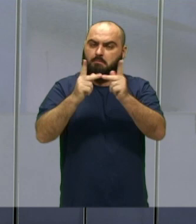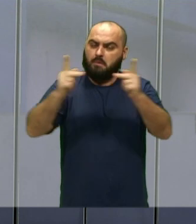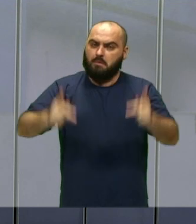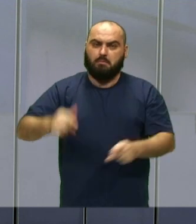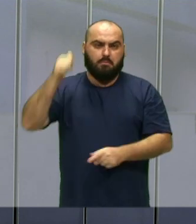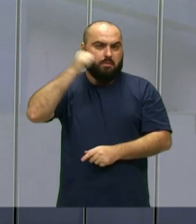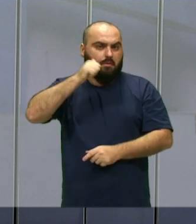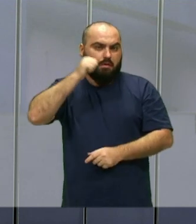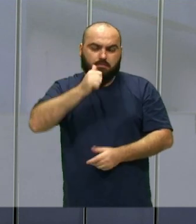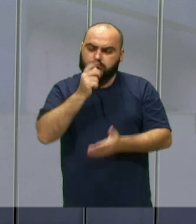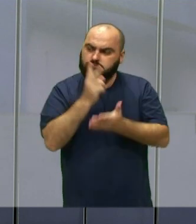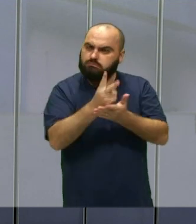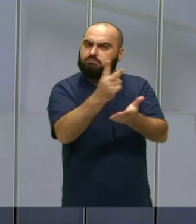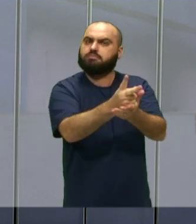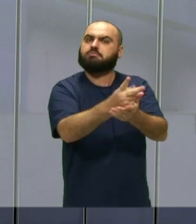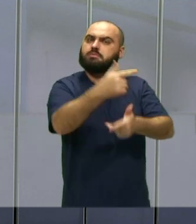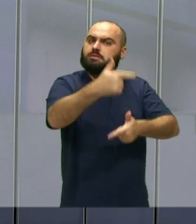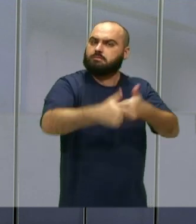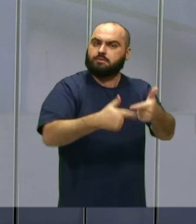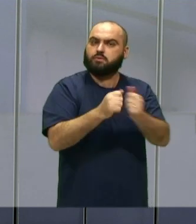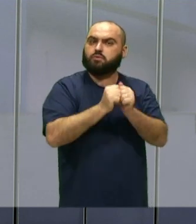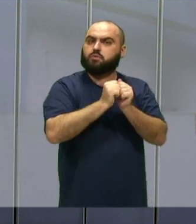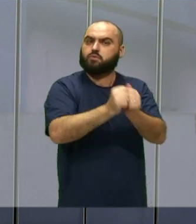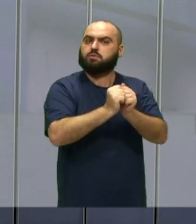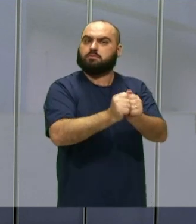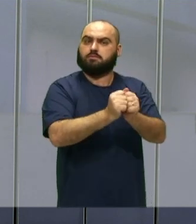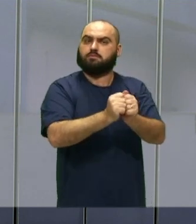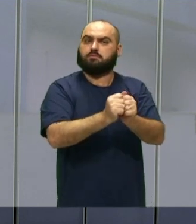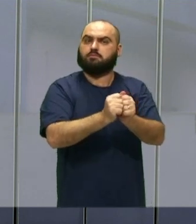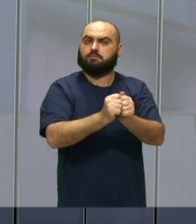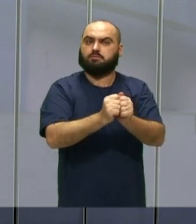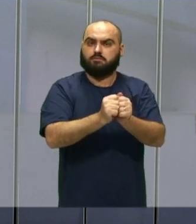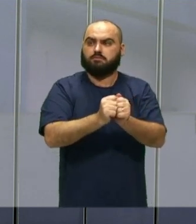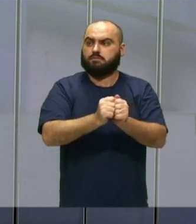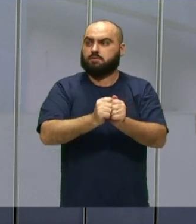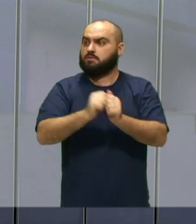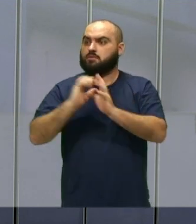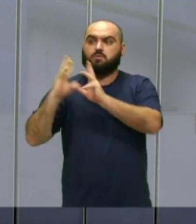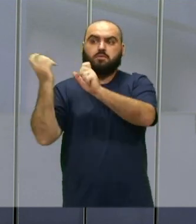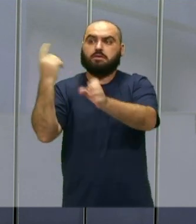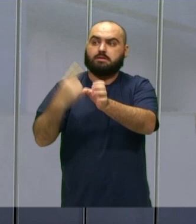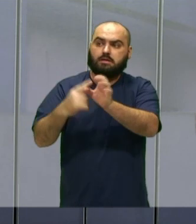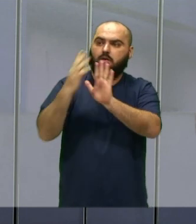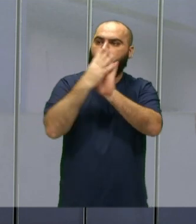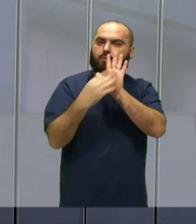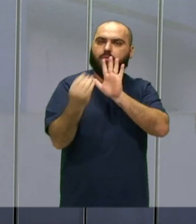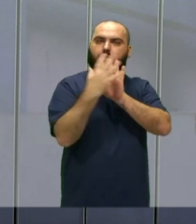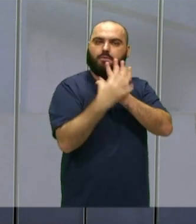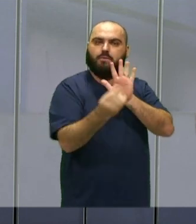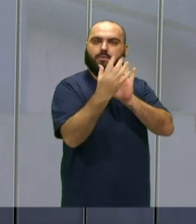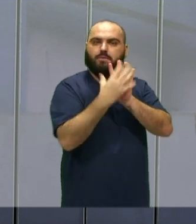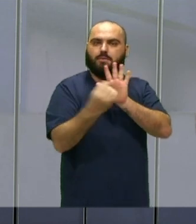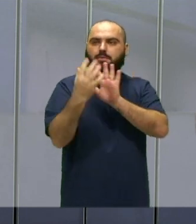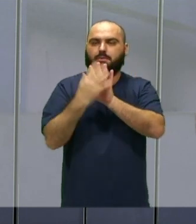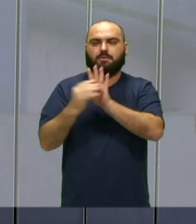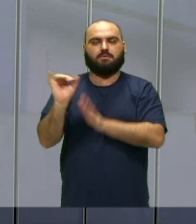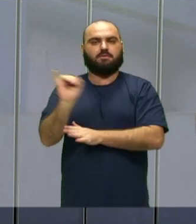em nada. Aliás, muito pelo contrário, nós somos case, né? O que a gente fez ao longo desses